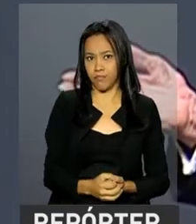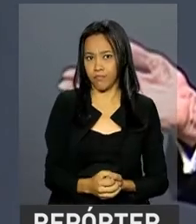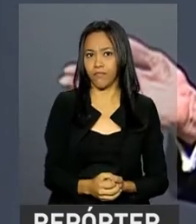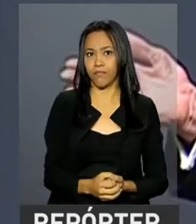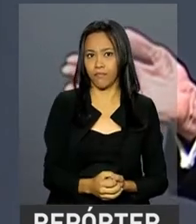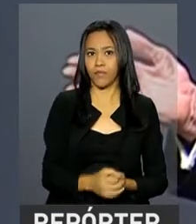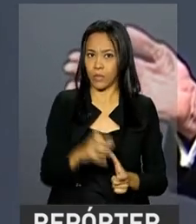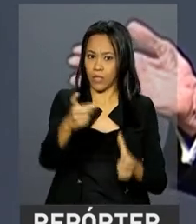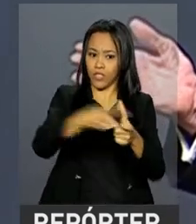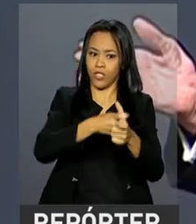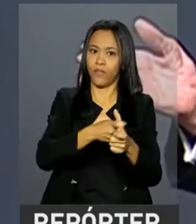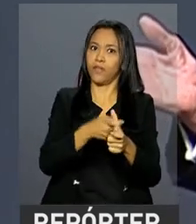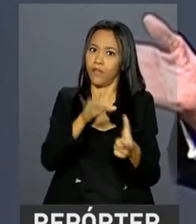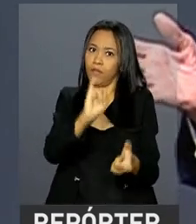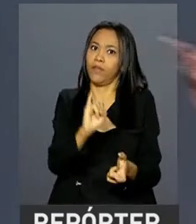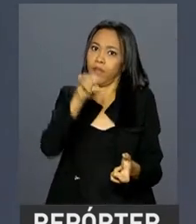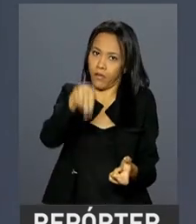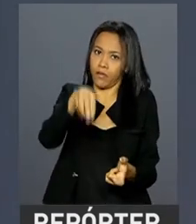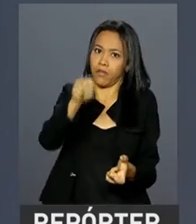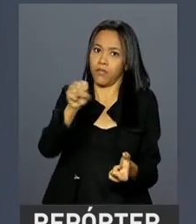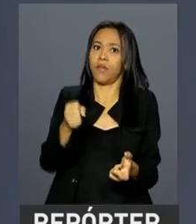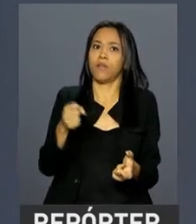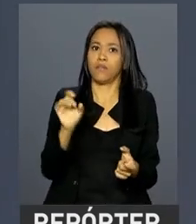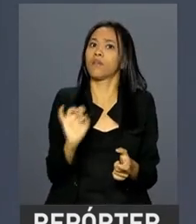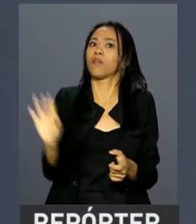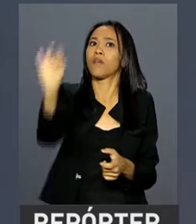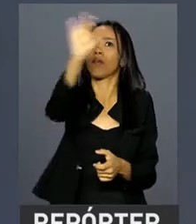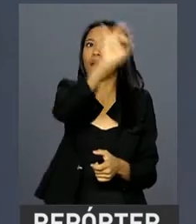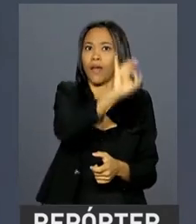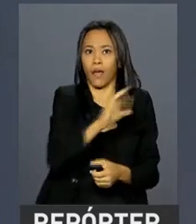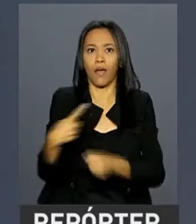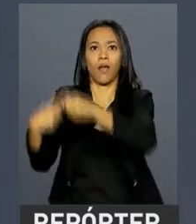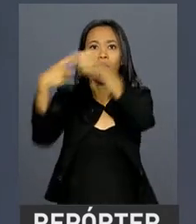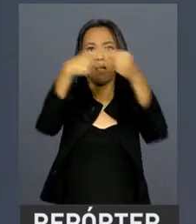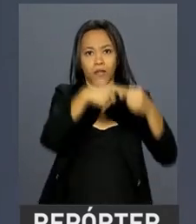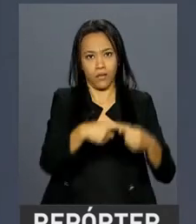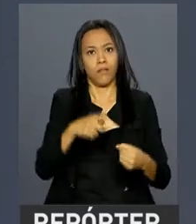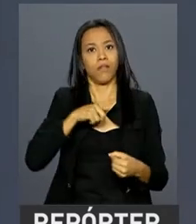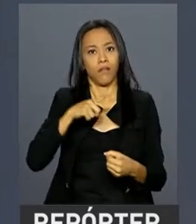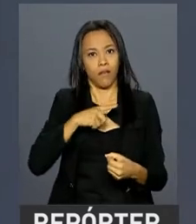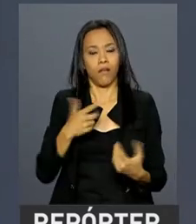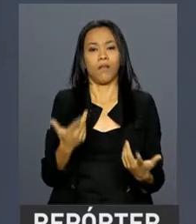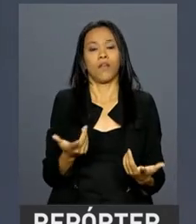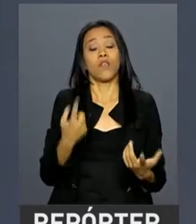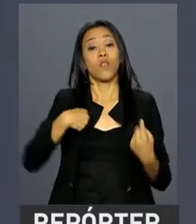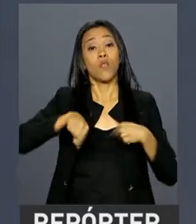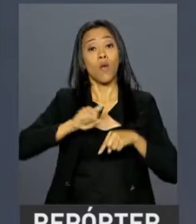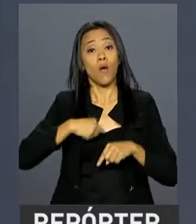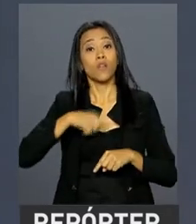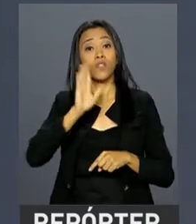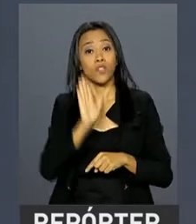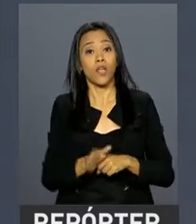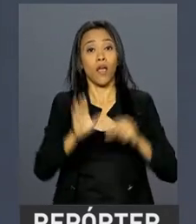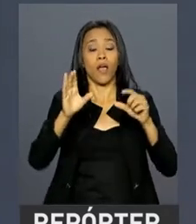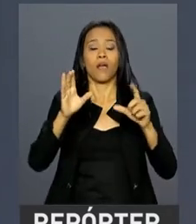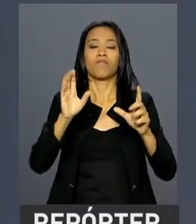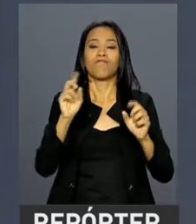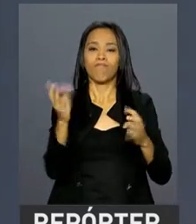do débito previdenciário. E convenhamos, não é apenas parcelar. Nós parcelamos, mas